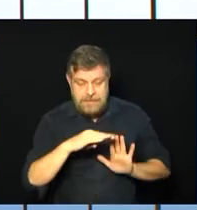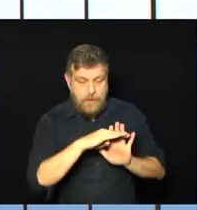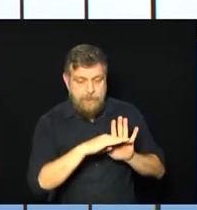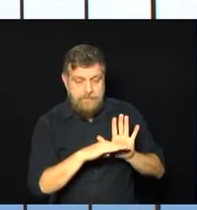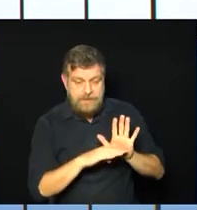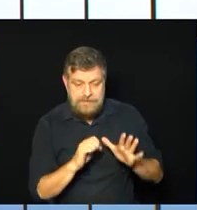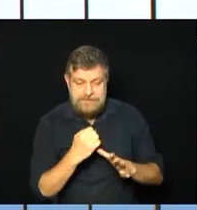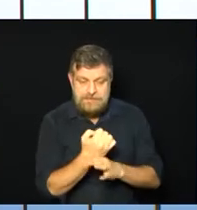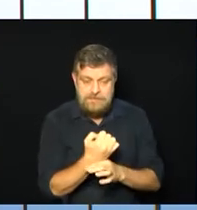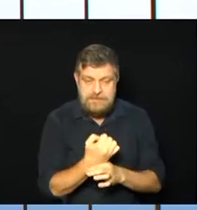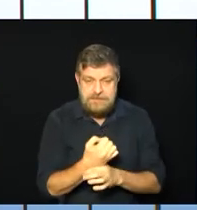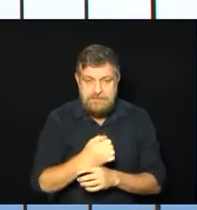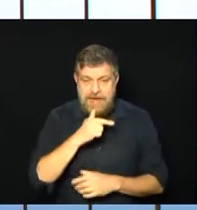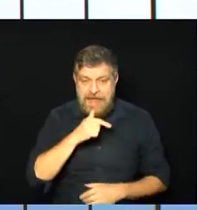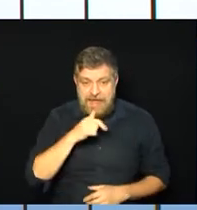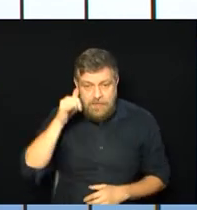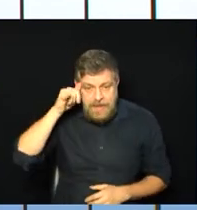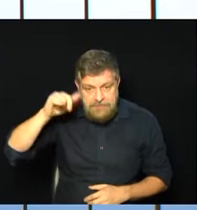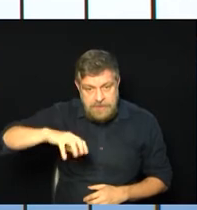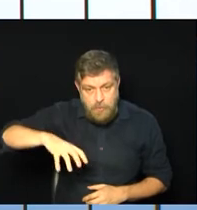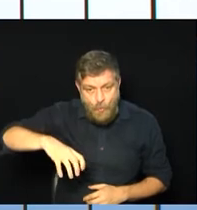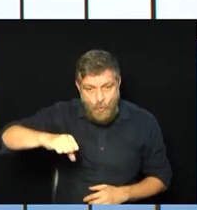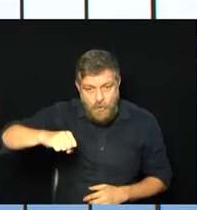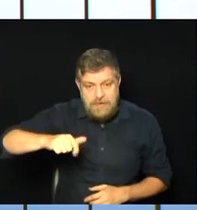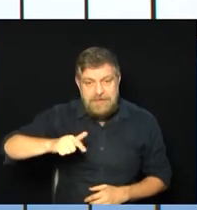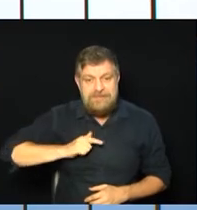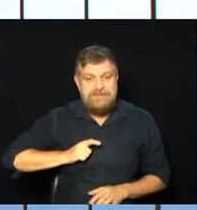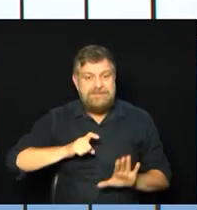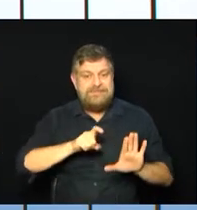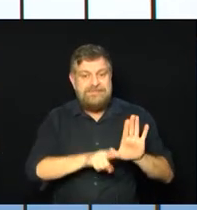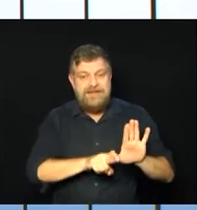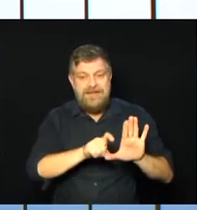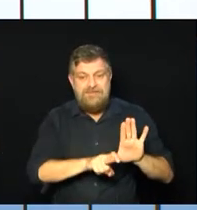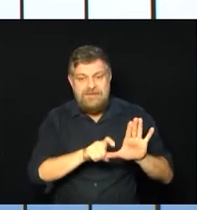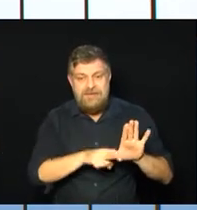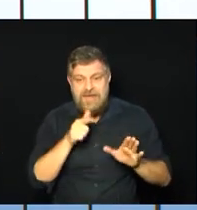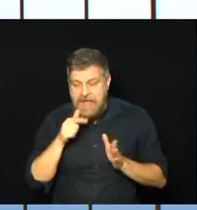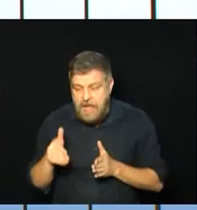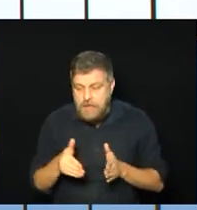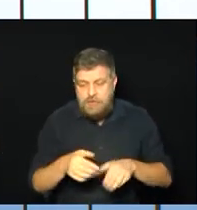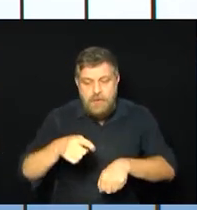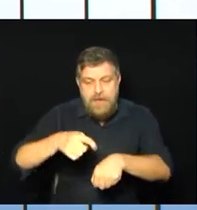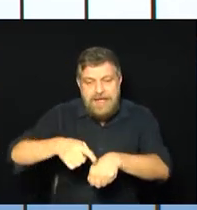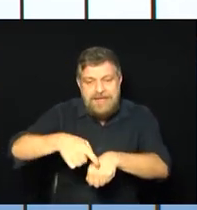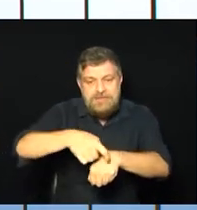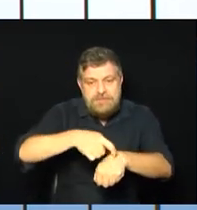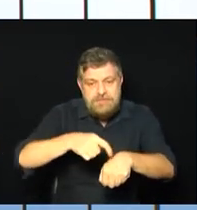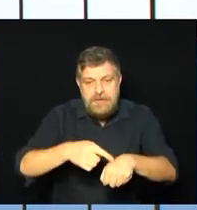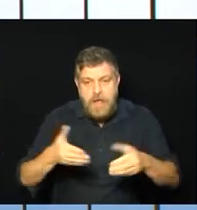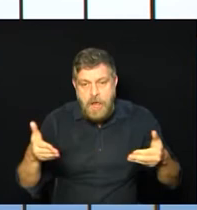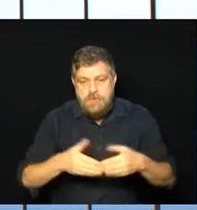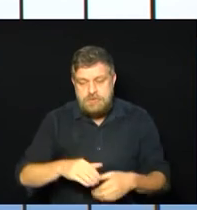O documento tem uma série de medidas para reduzir a dependência do rio Atibaia, que hoje